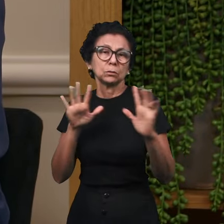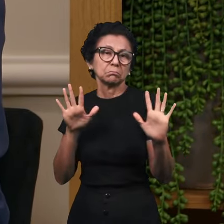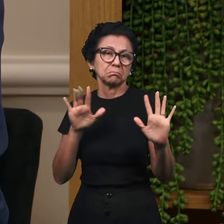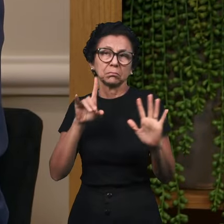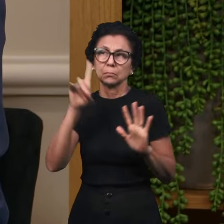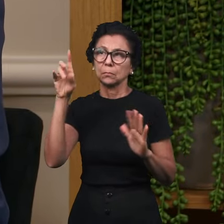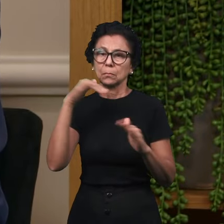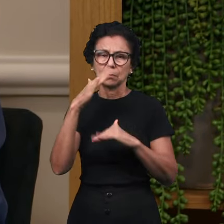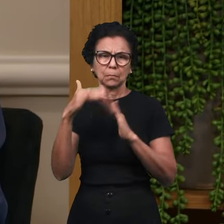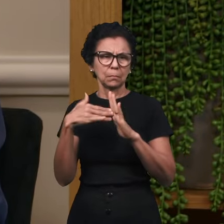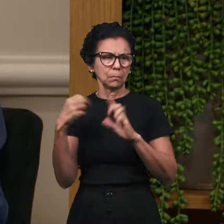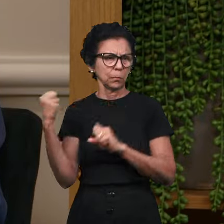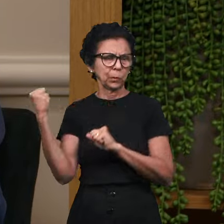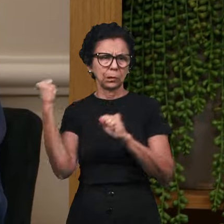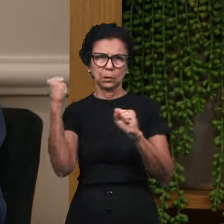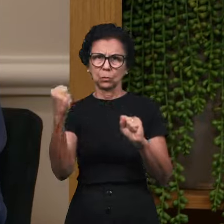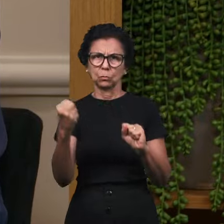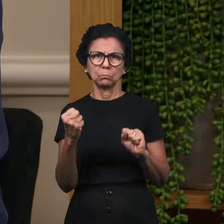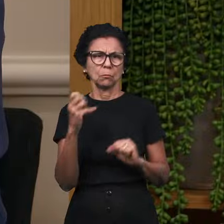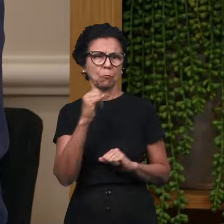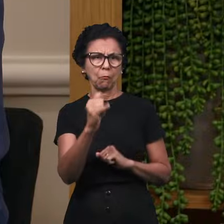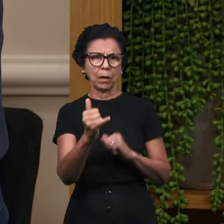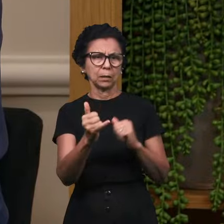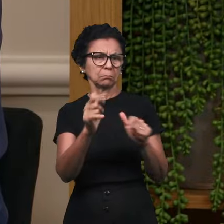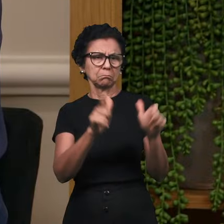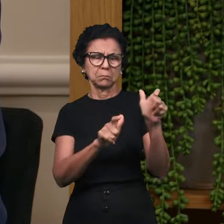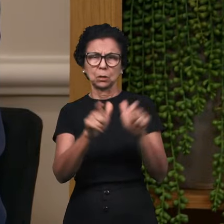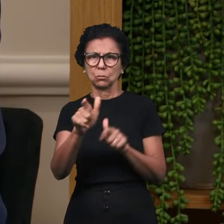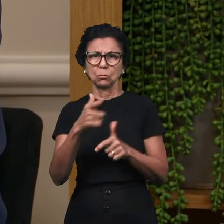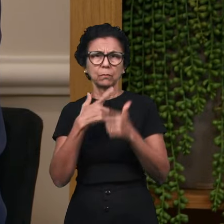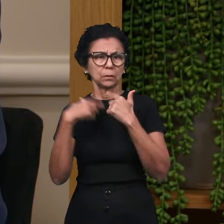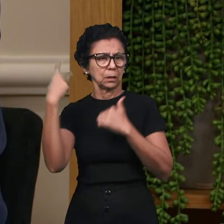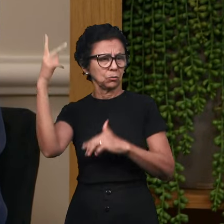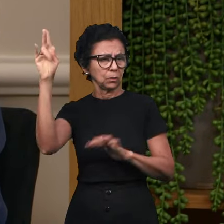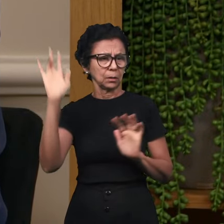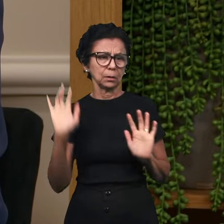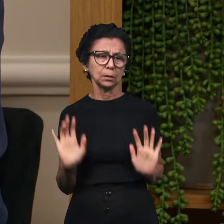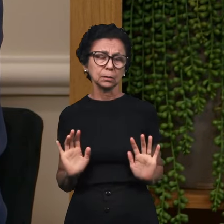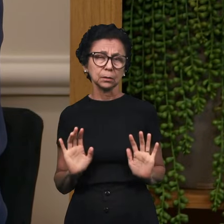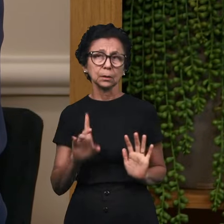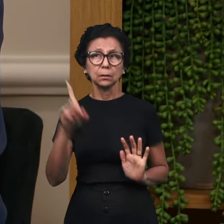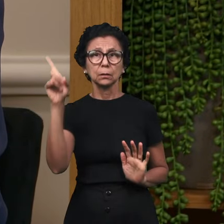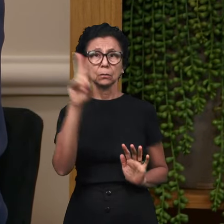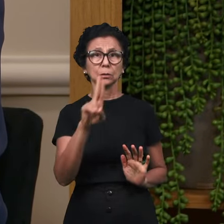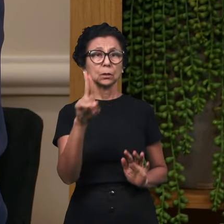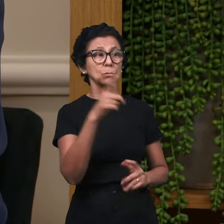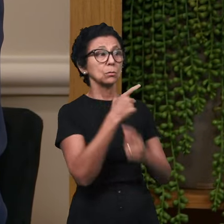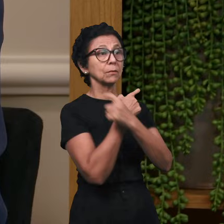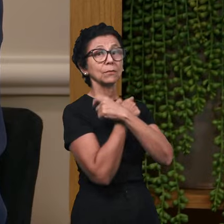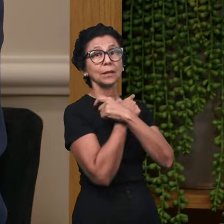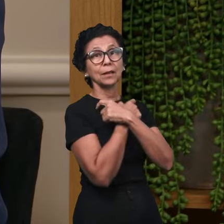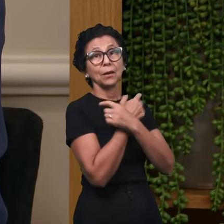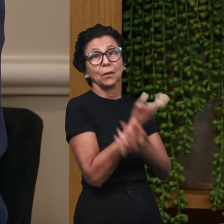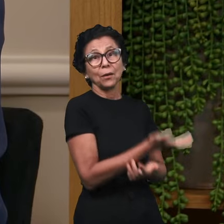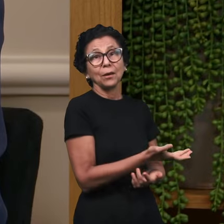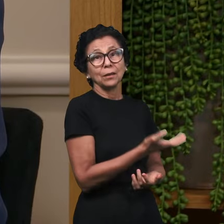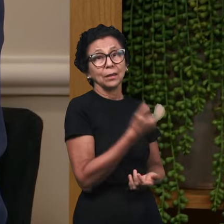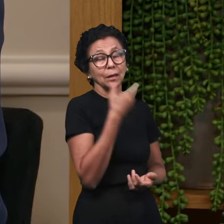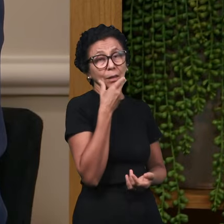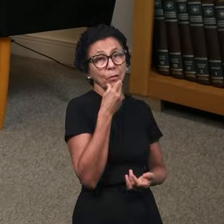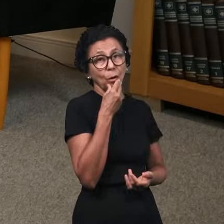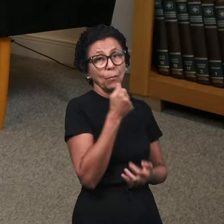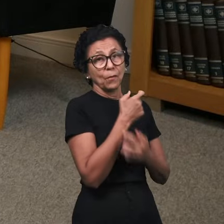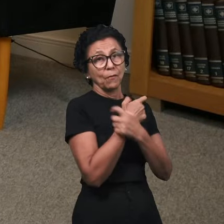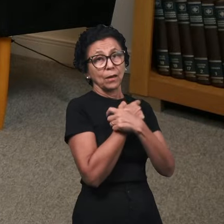o Todo-Poderoso, ele dá sinais para quem ele quiser, e nesse caso até usou Faraó, né? E interessante,